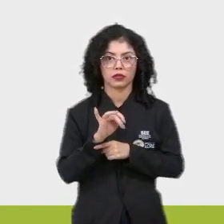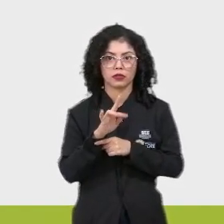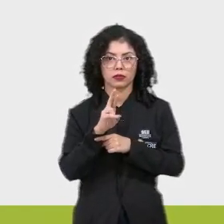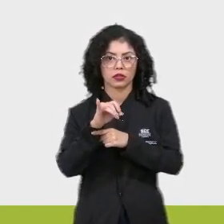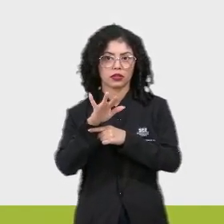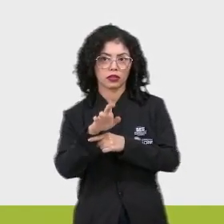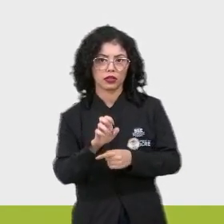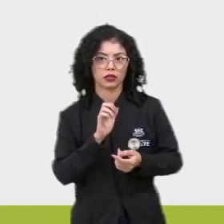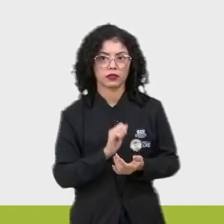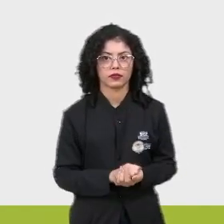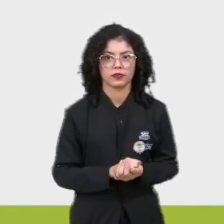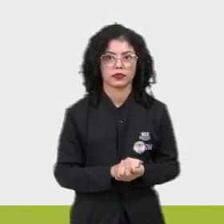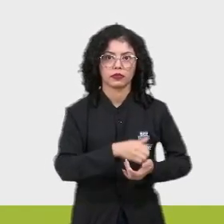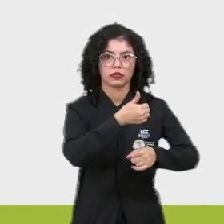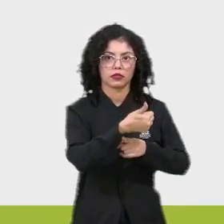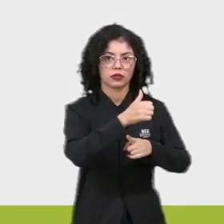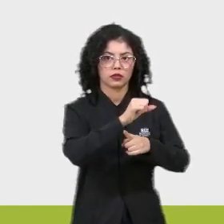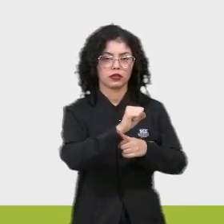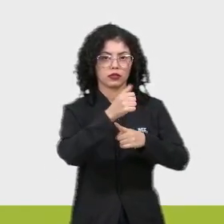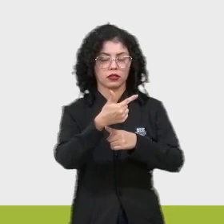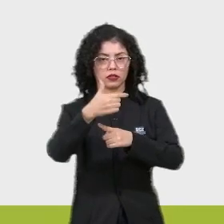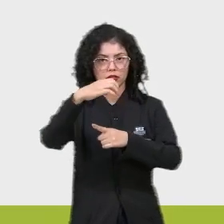Dobereine, lá no ano de